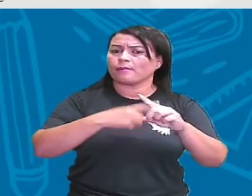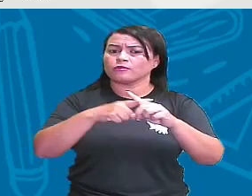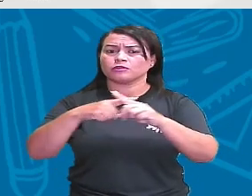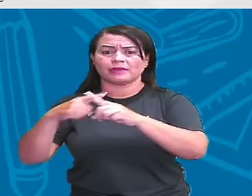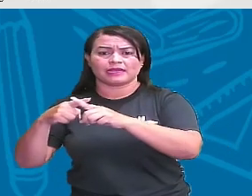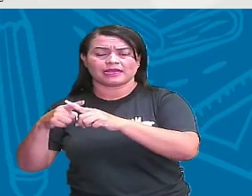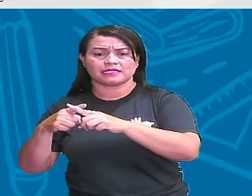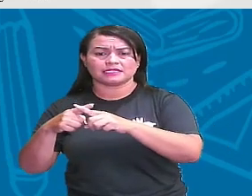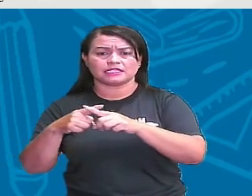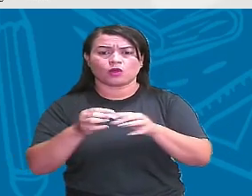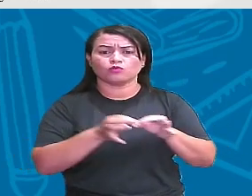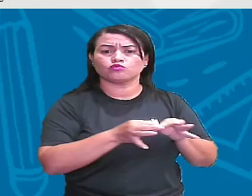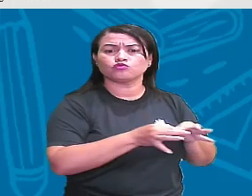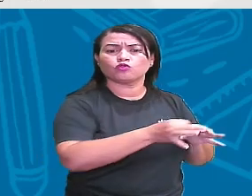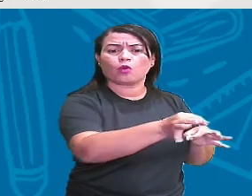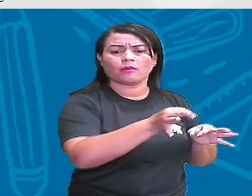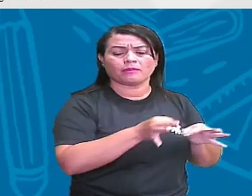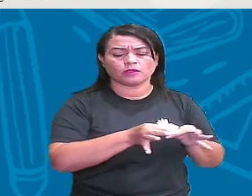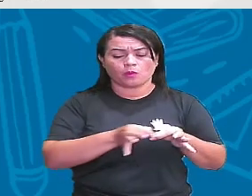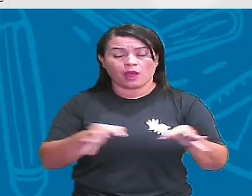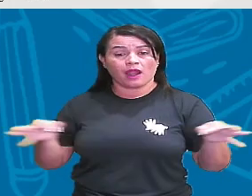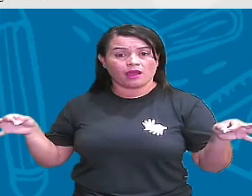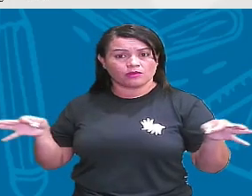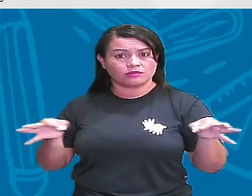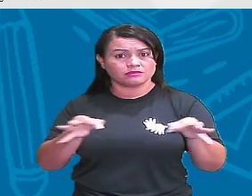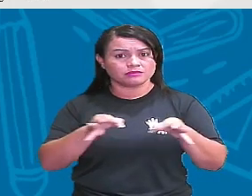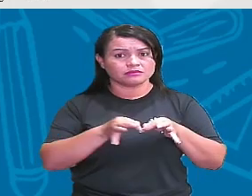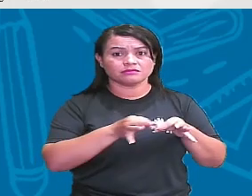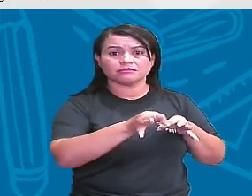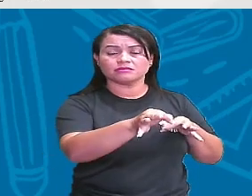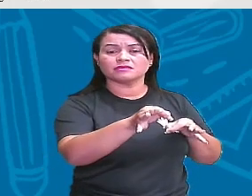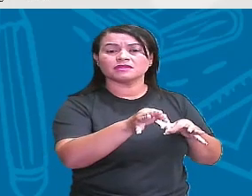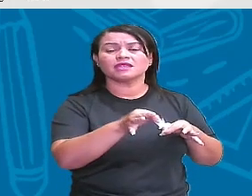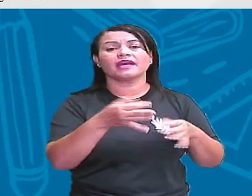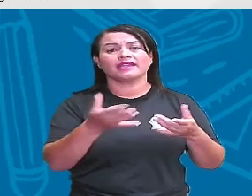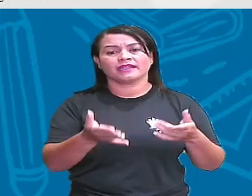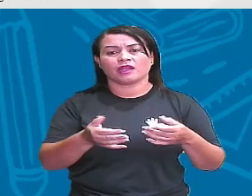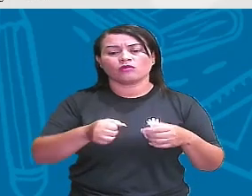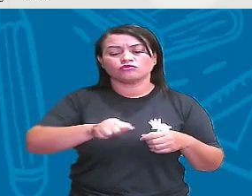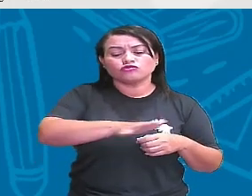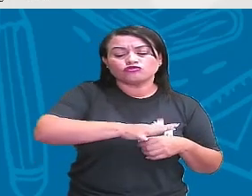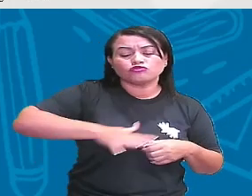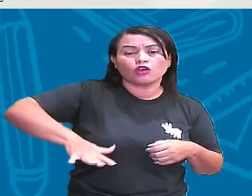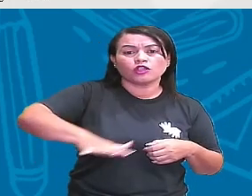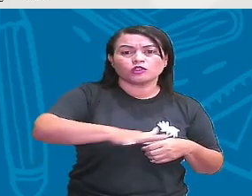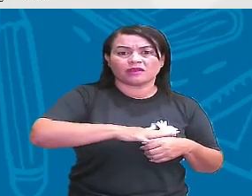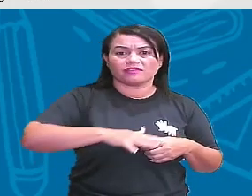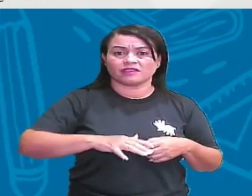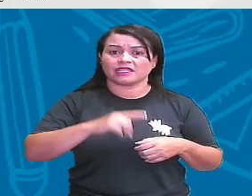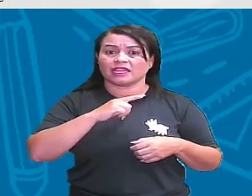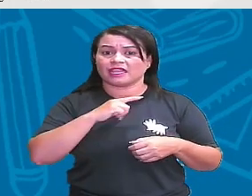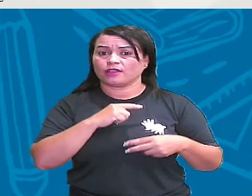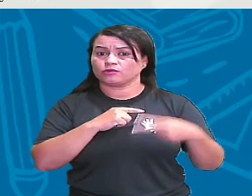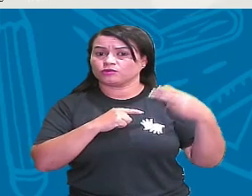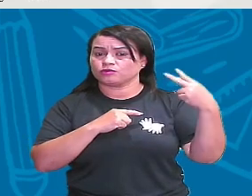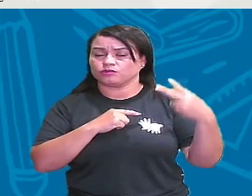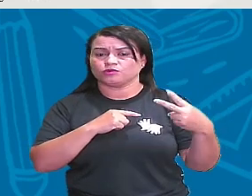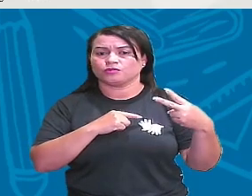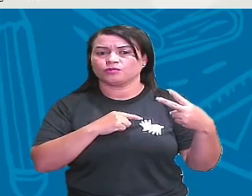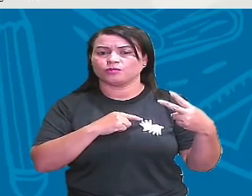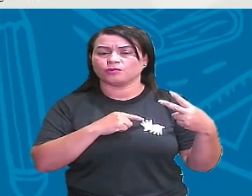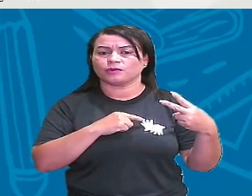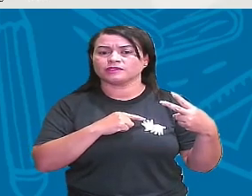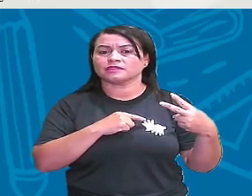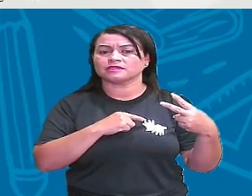do comprimento com a largura, né, eu estou trabalhando medida de superfície, duas dimensões,